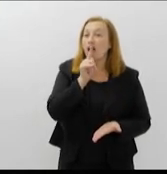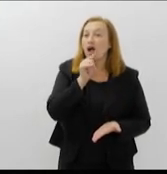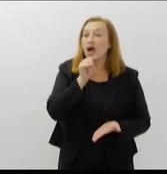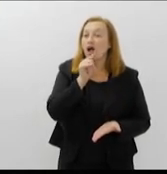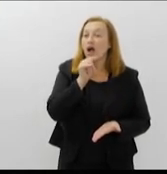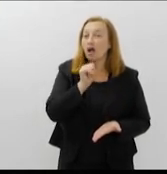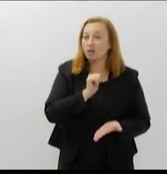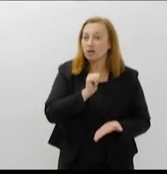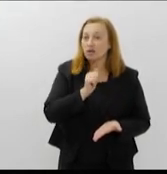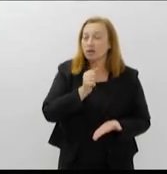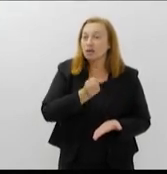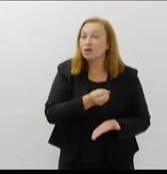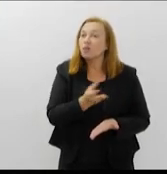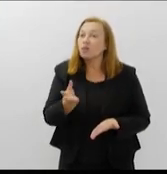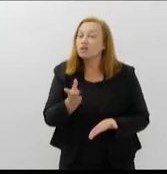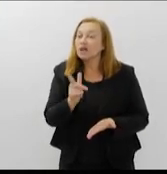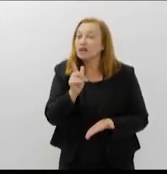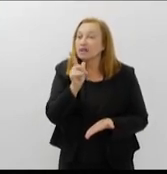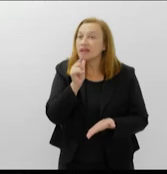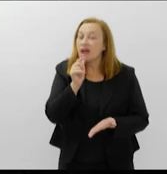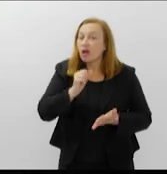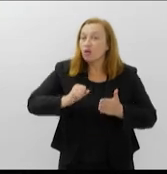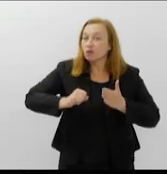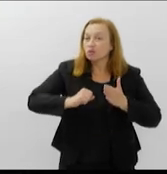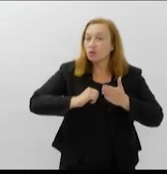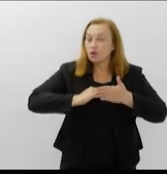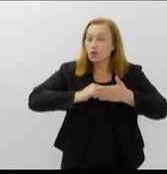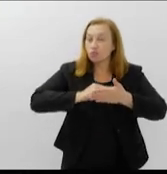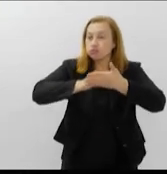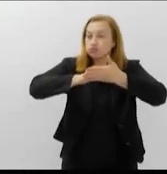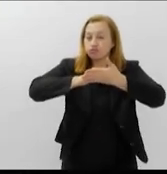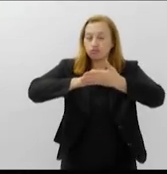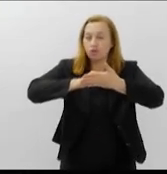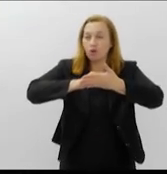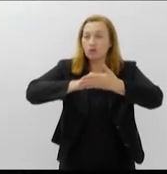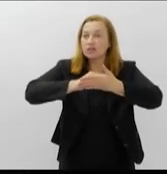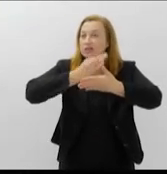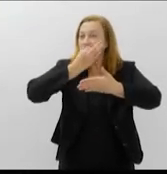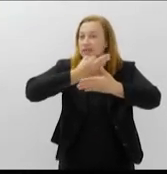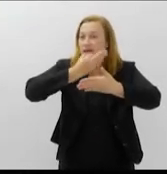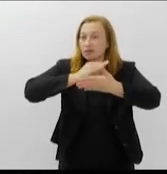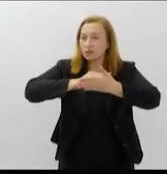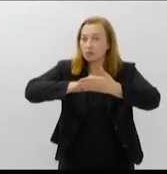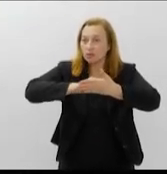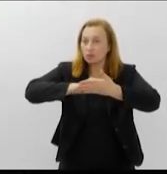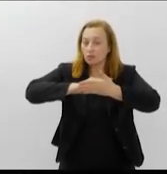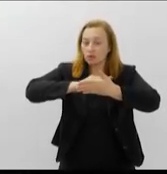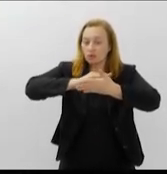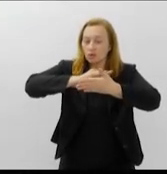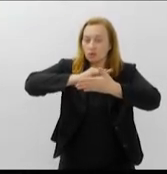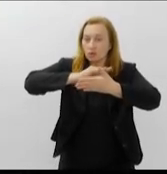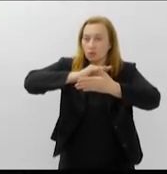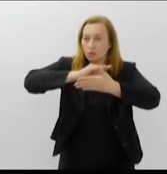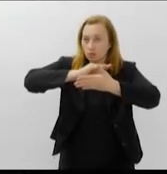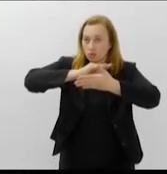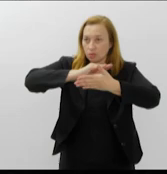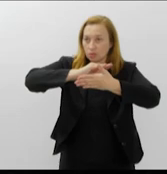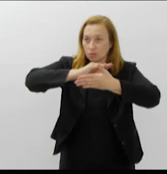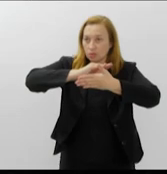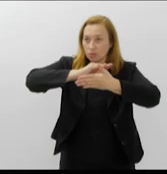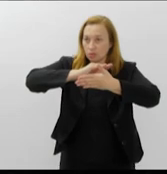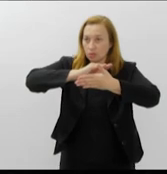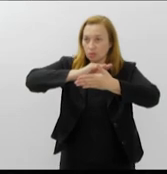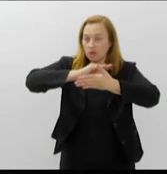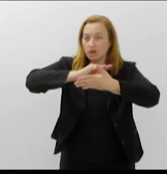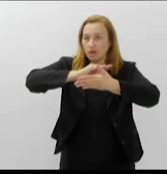aquela quantidade d'água retida fosse o suficiente para alcançar o tubo